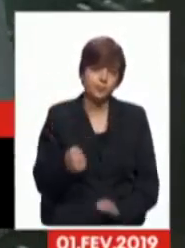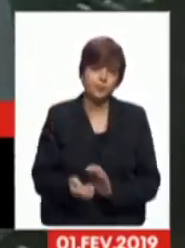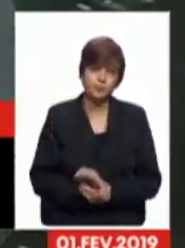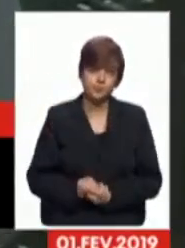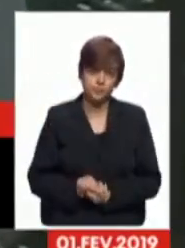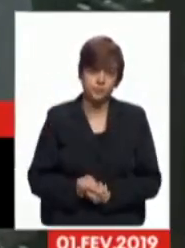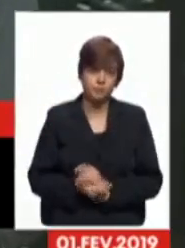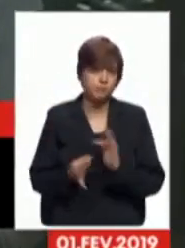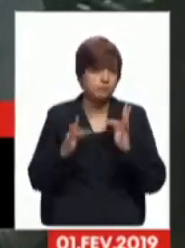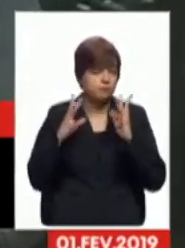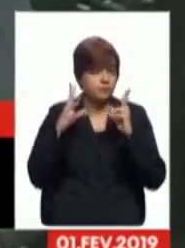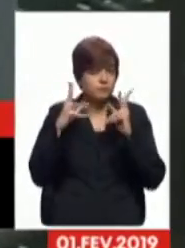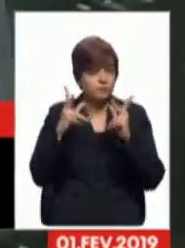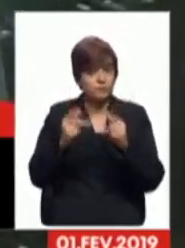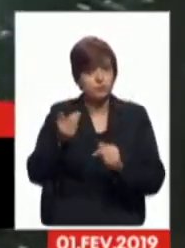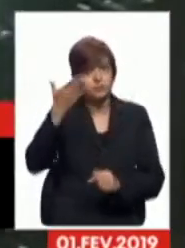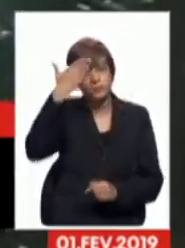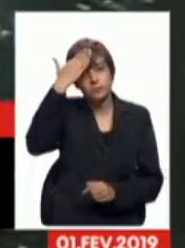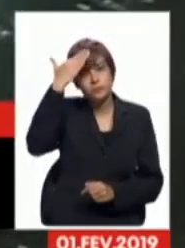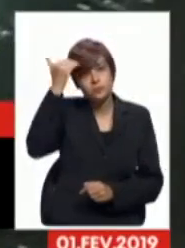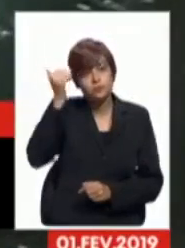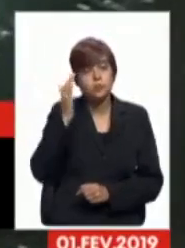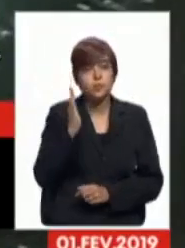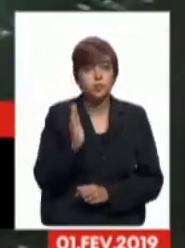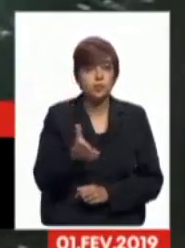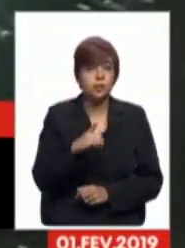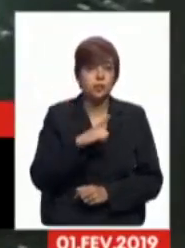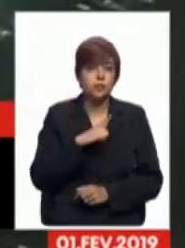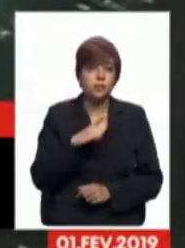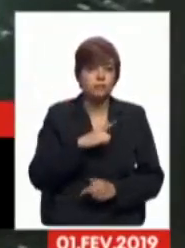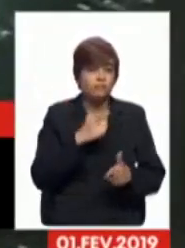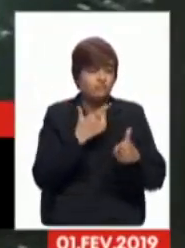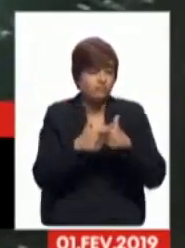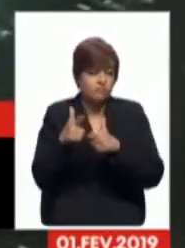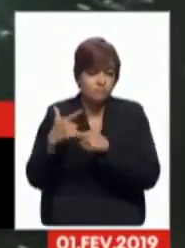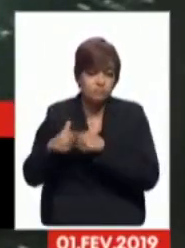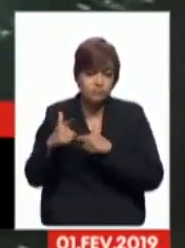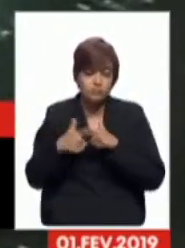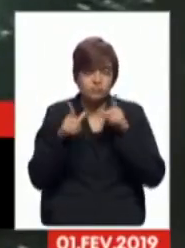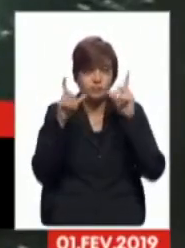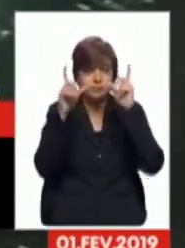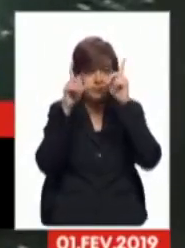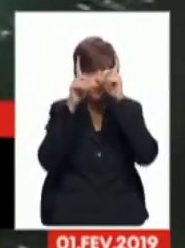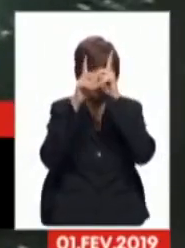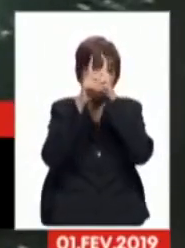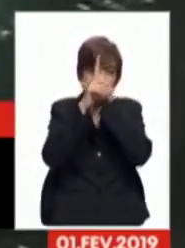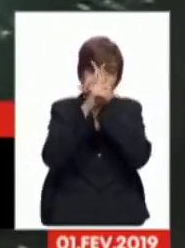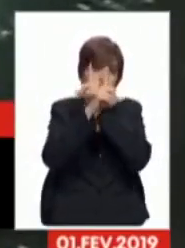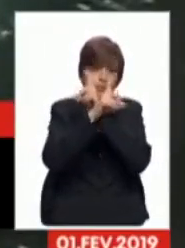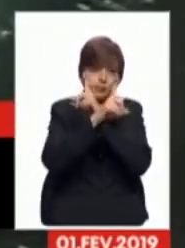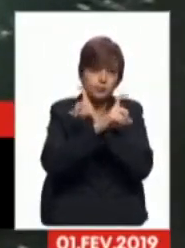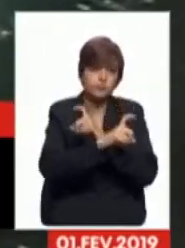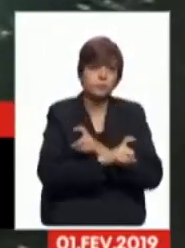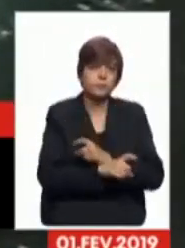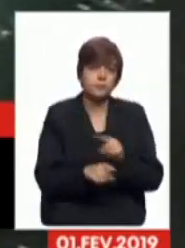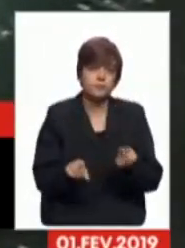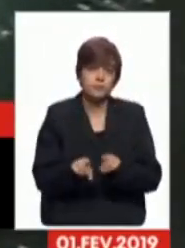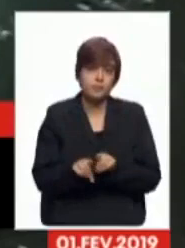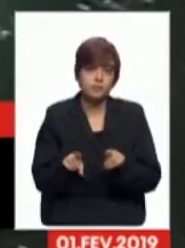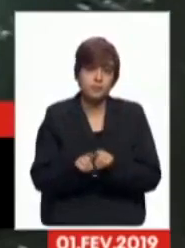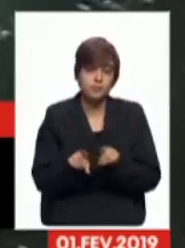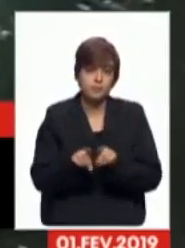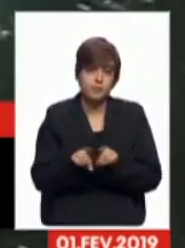Todos já sabem que passamos por momentos de muitas dificuldades e de enormes